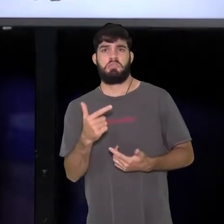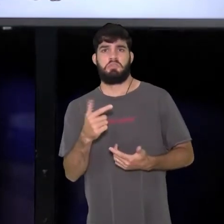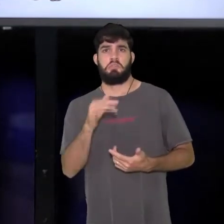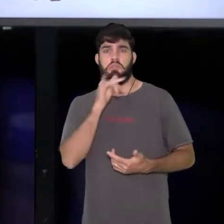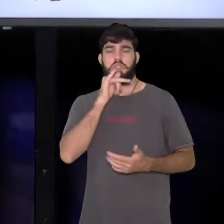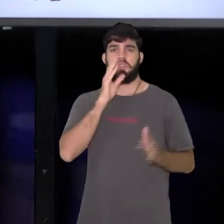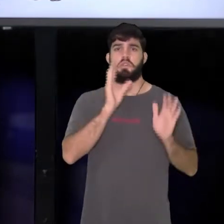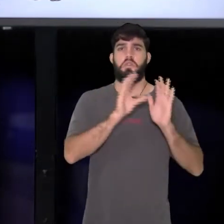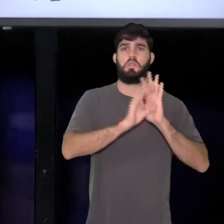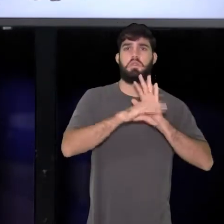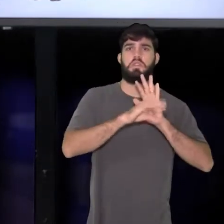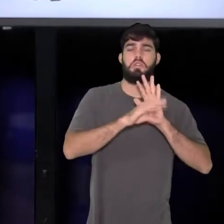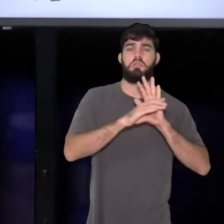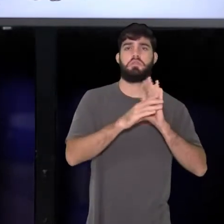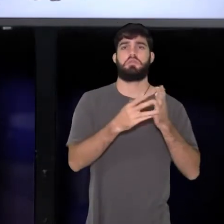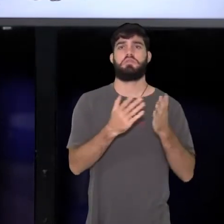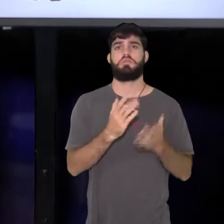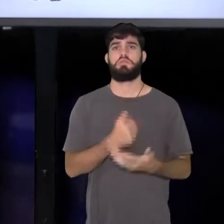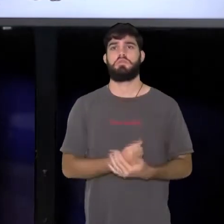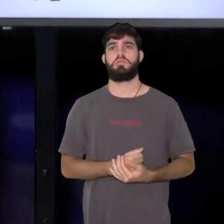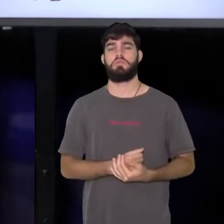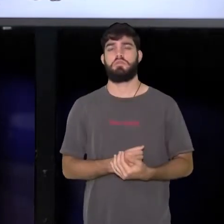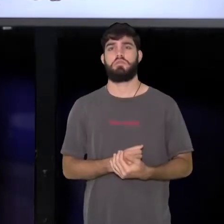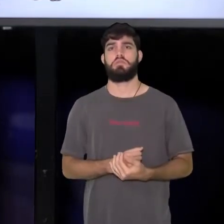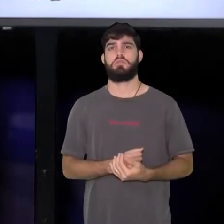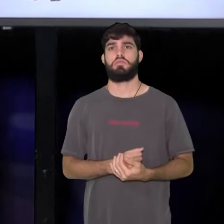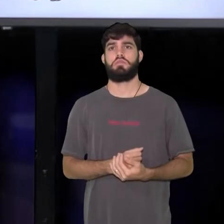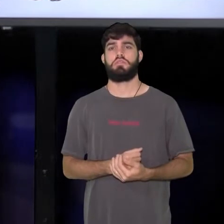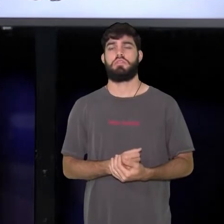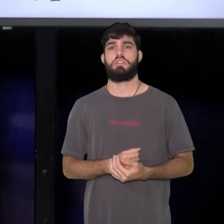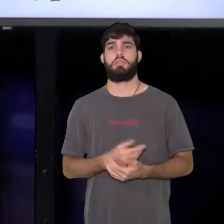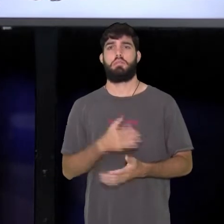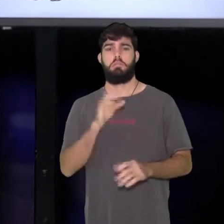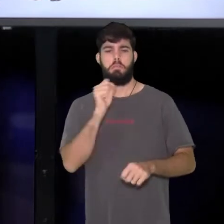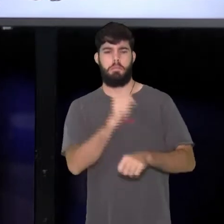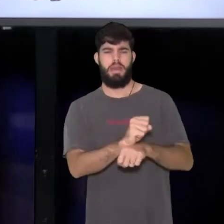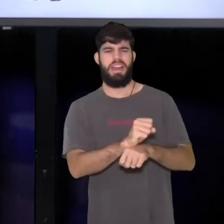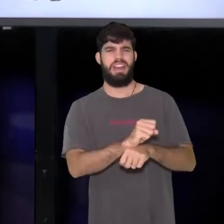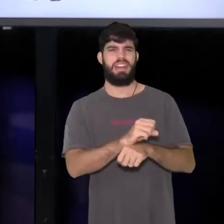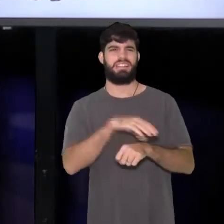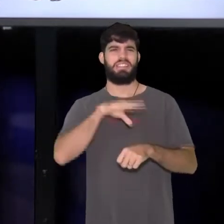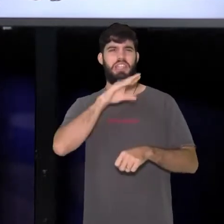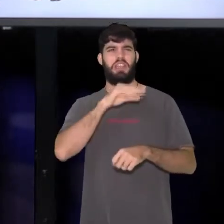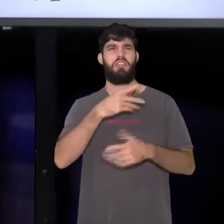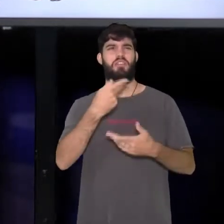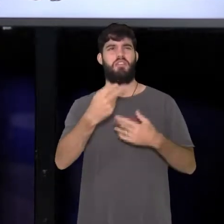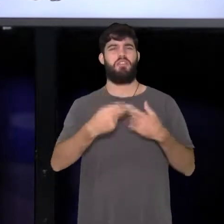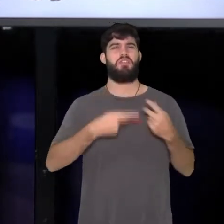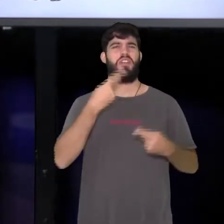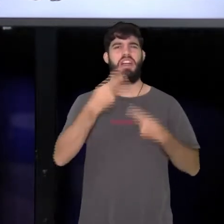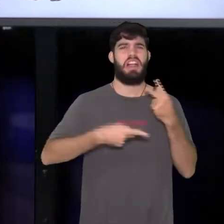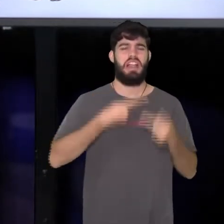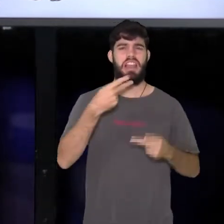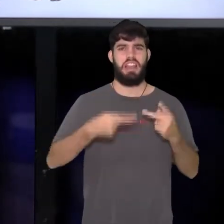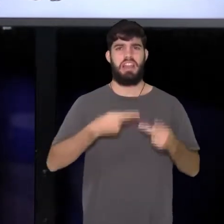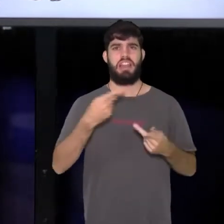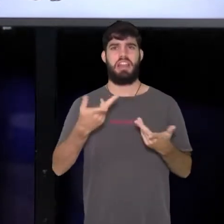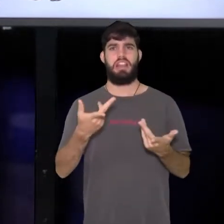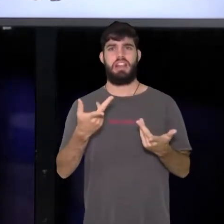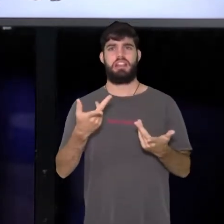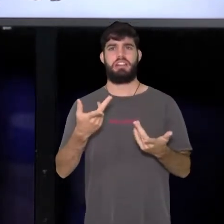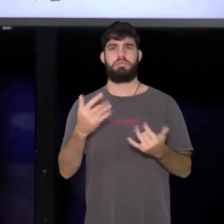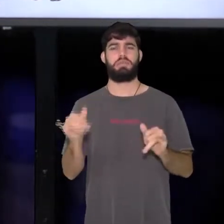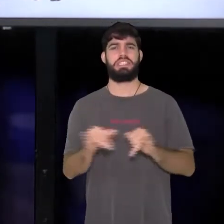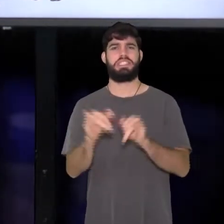conteúdo. Assim como acontece sempre quando eu digo deixa de blá, blá, blá, deixa de conversa mole, deixa de besteira. Então,